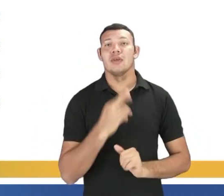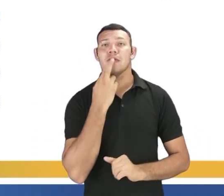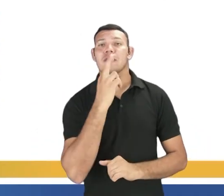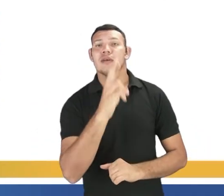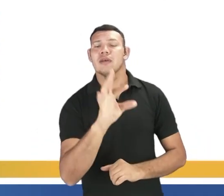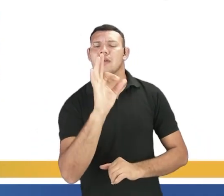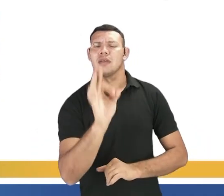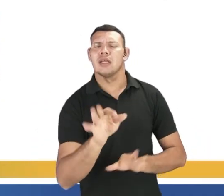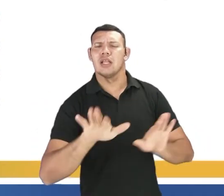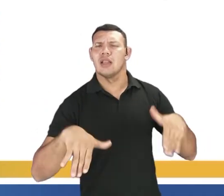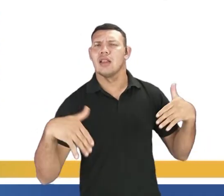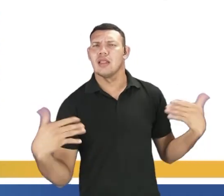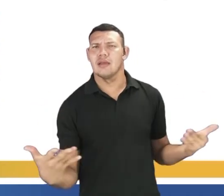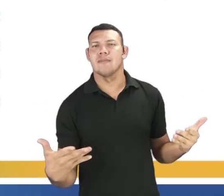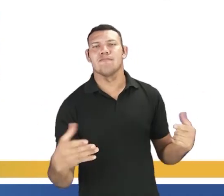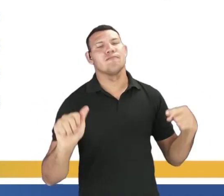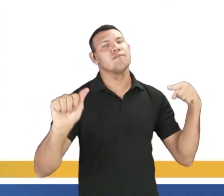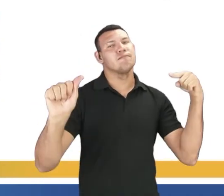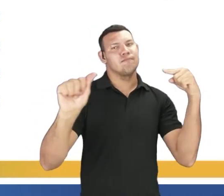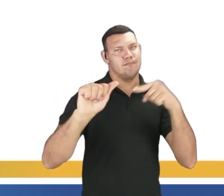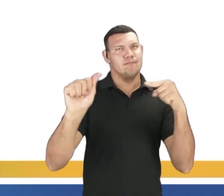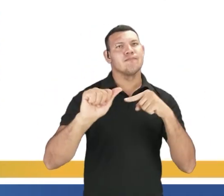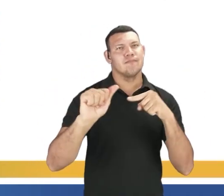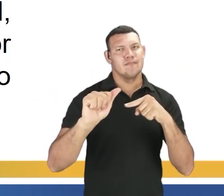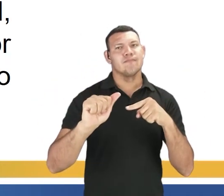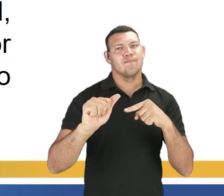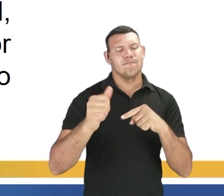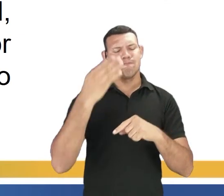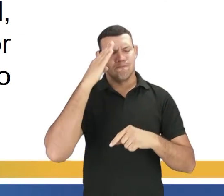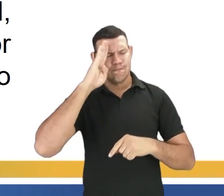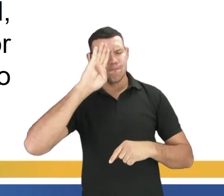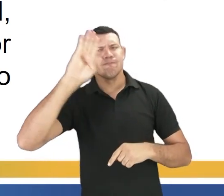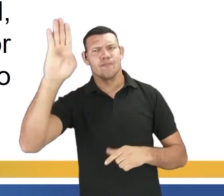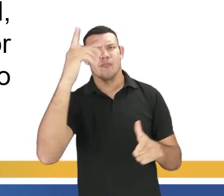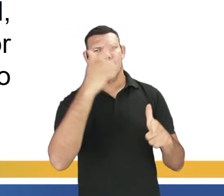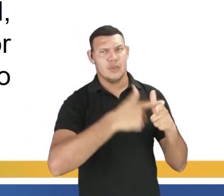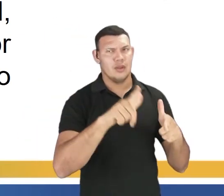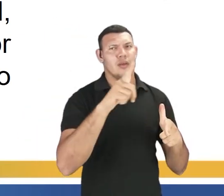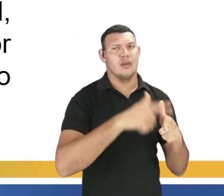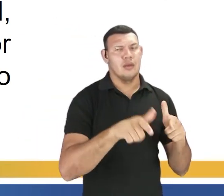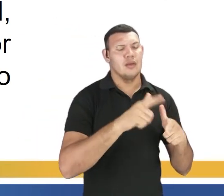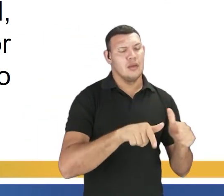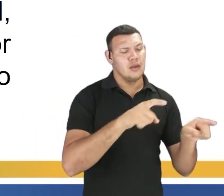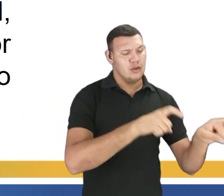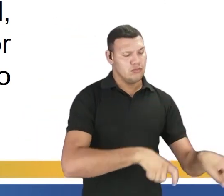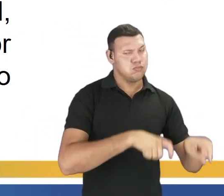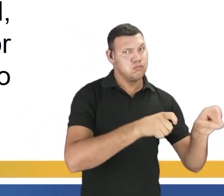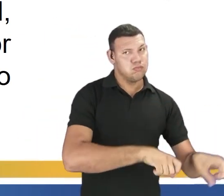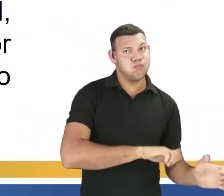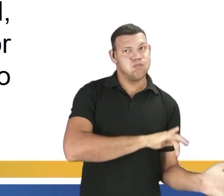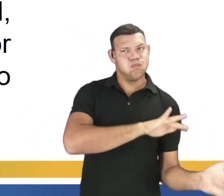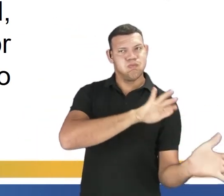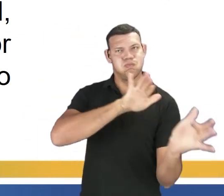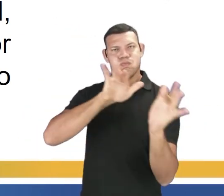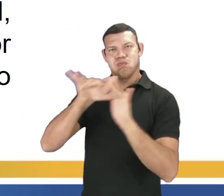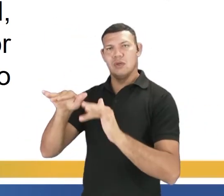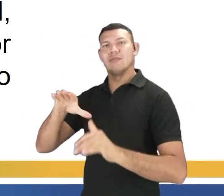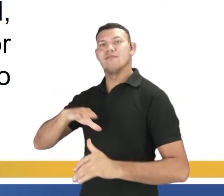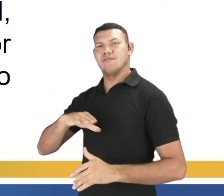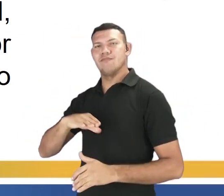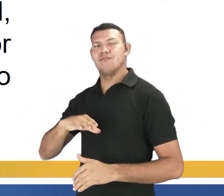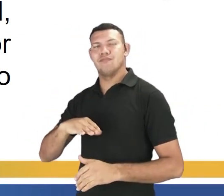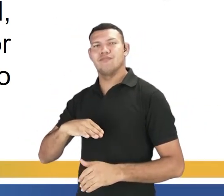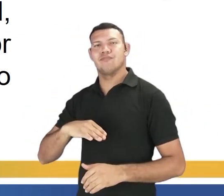correta aqui é a alternativa A, né? Uma das principais causas da migração, ou seja, a saída do homem do campo para a cidade,